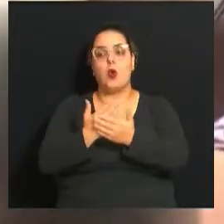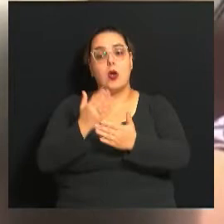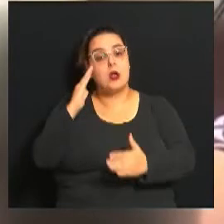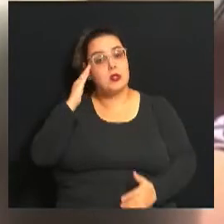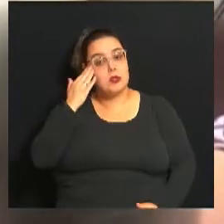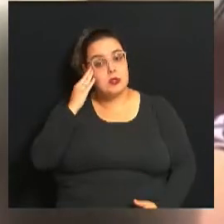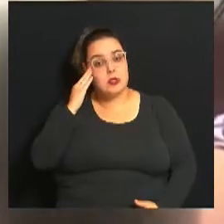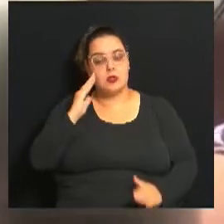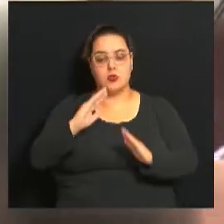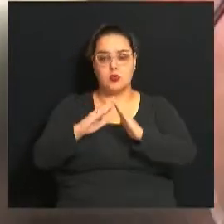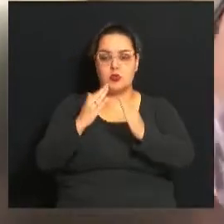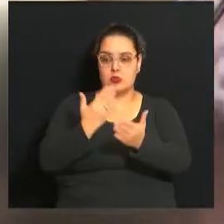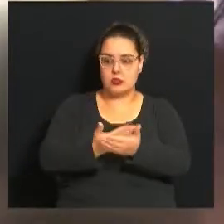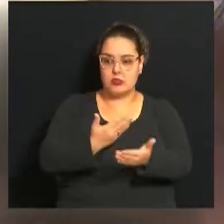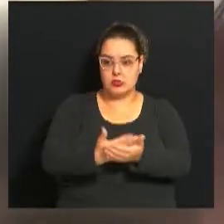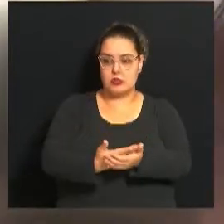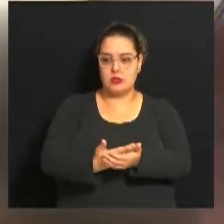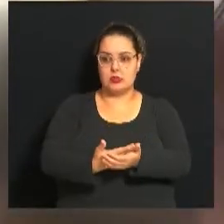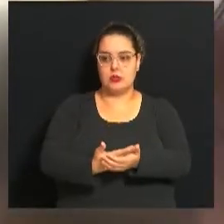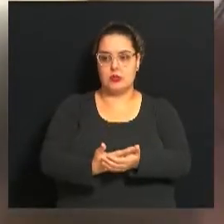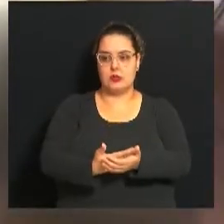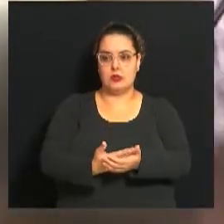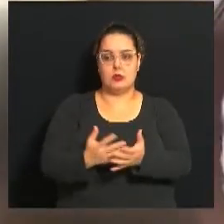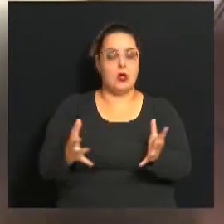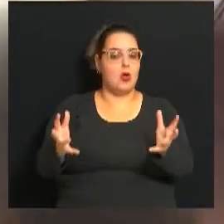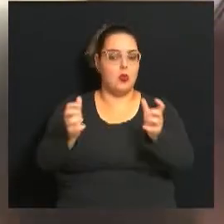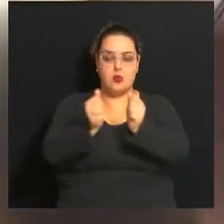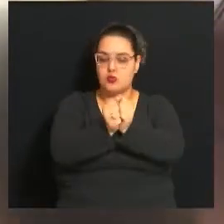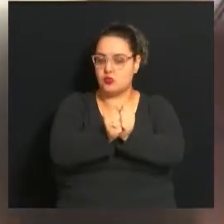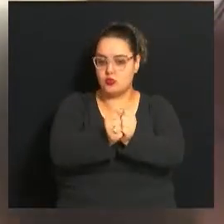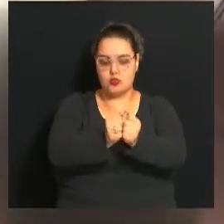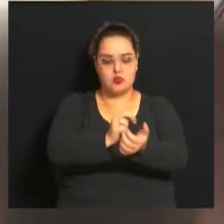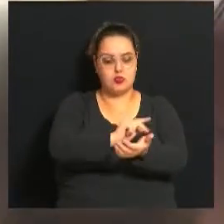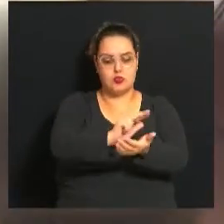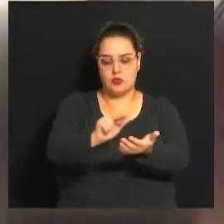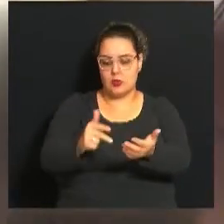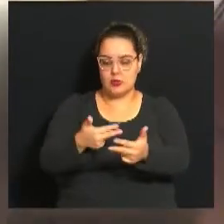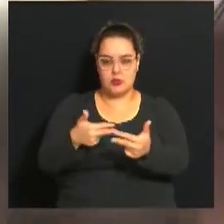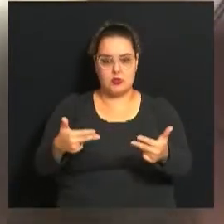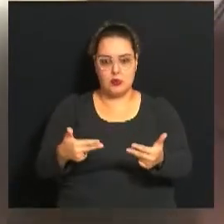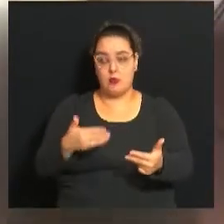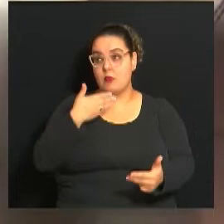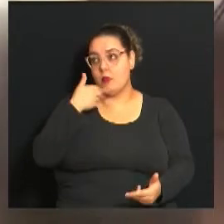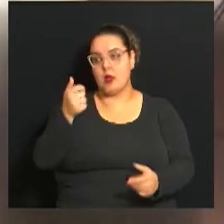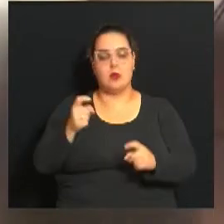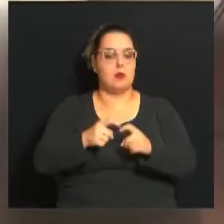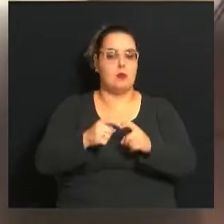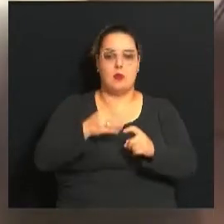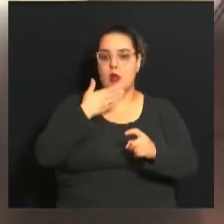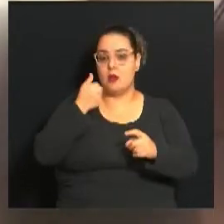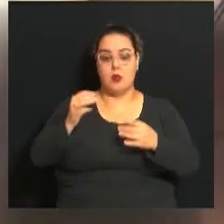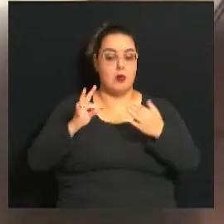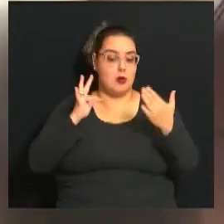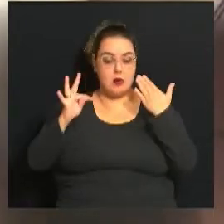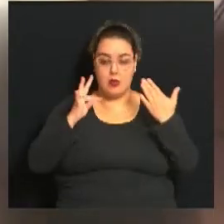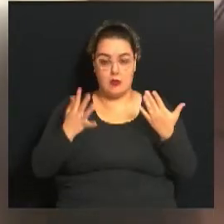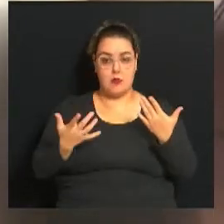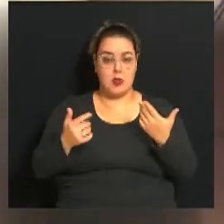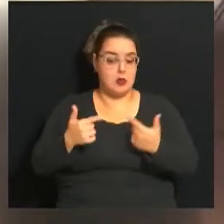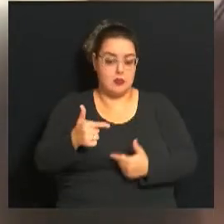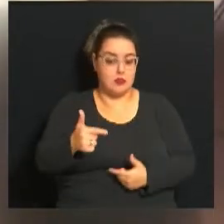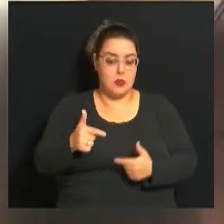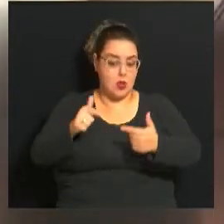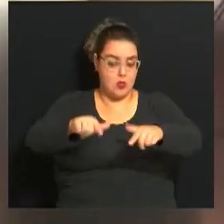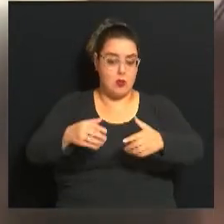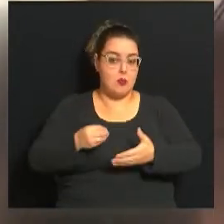adianta nada, é um conjunto de coisas, né? Não adianta a gente ter o melhor médico, a melhor terapia, você não tem onde levar essa criança, né?